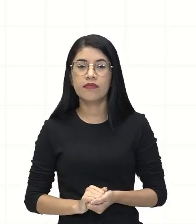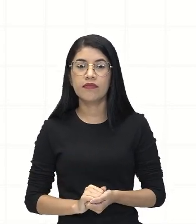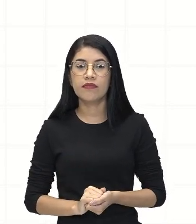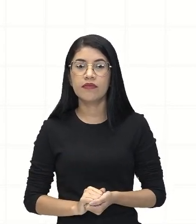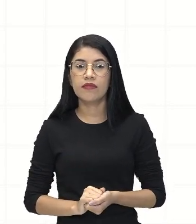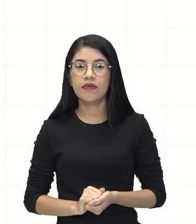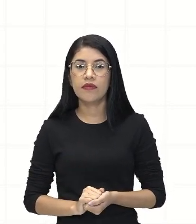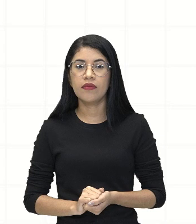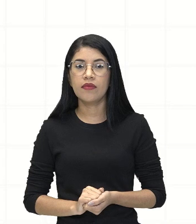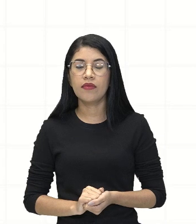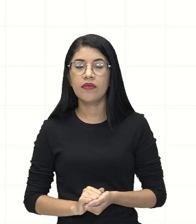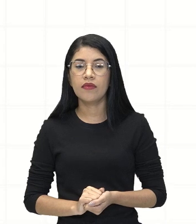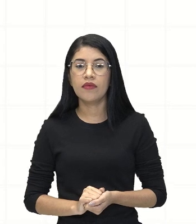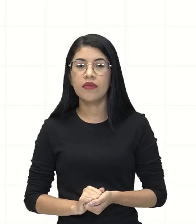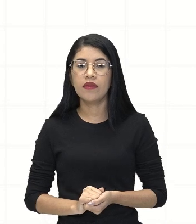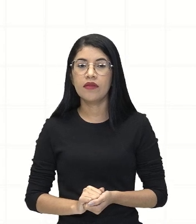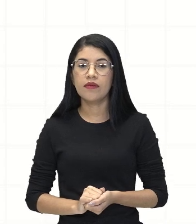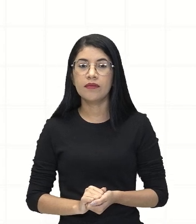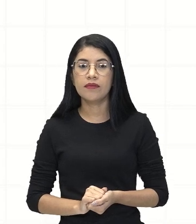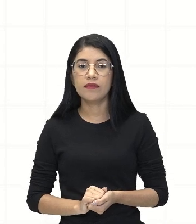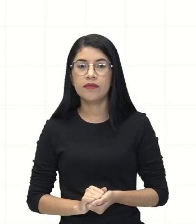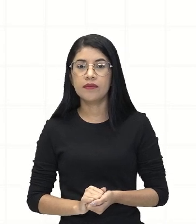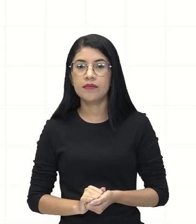aí. Então,